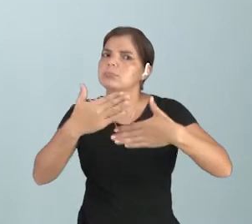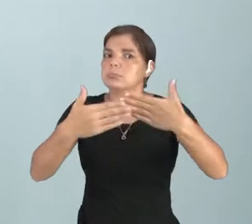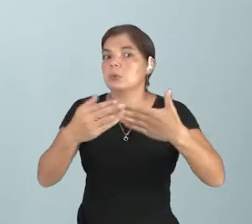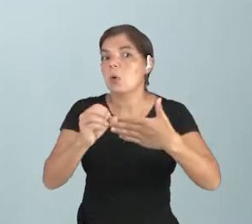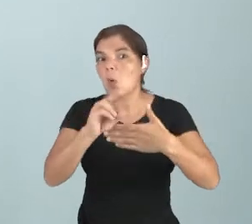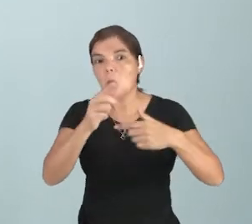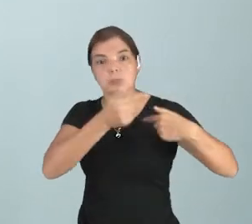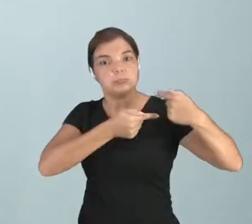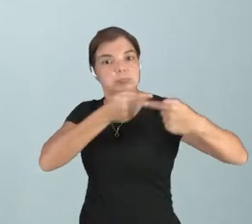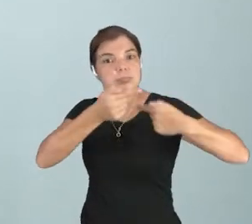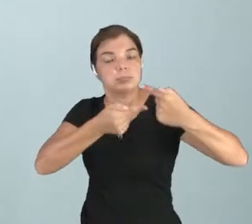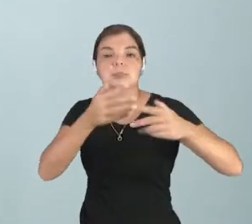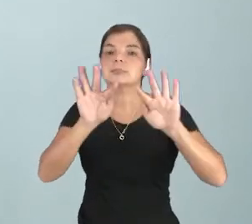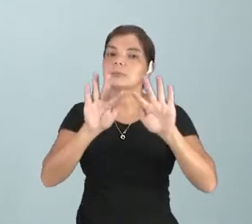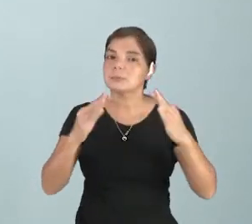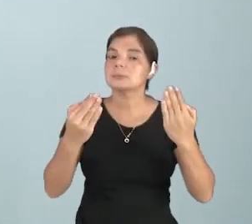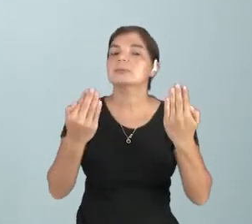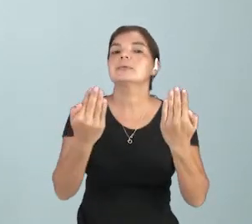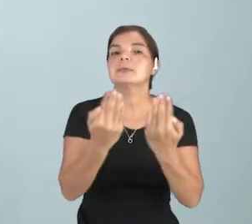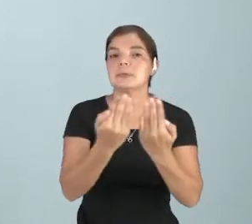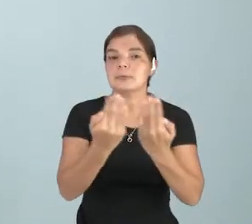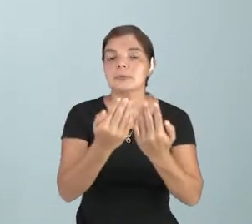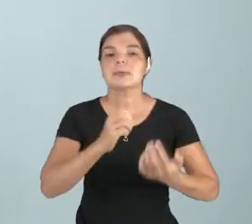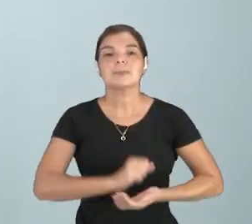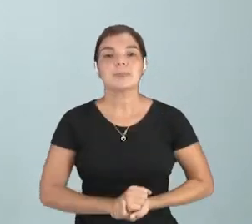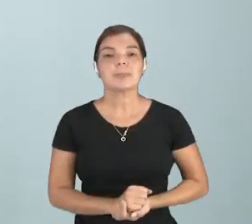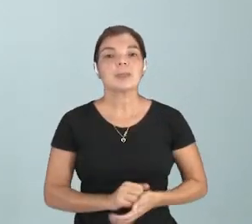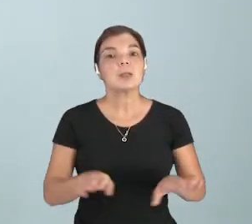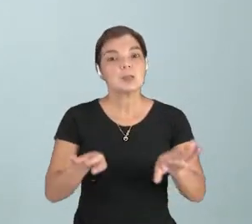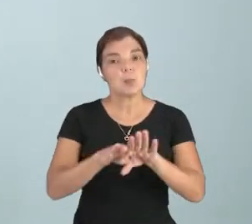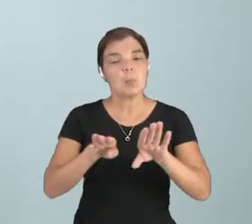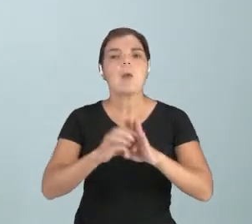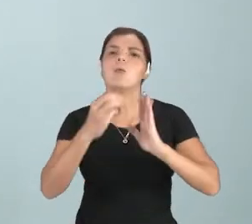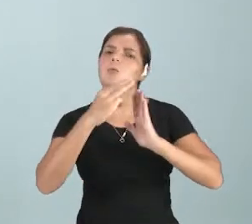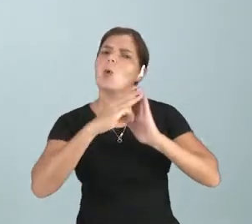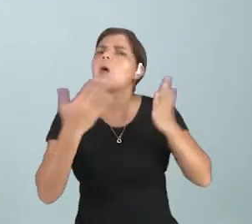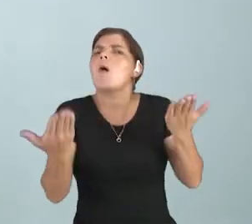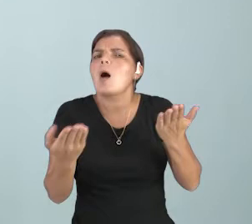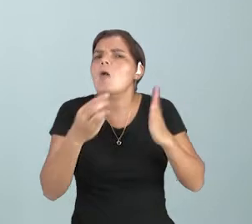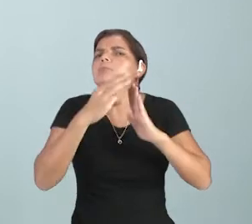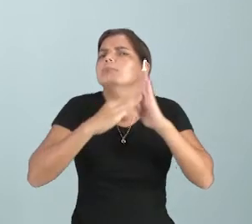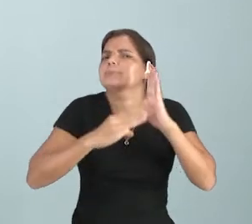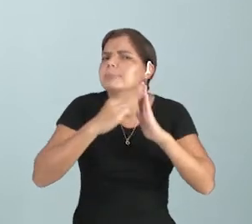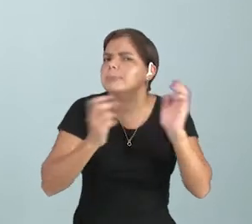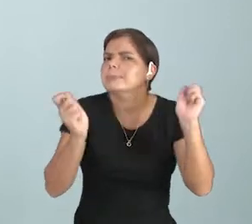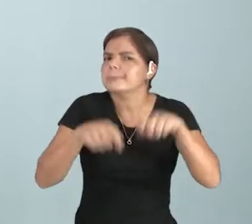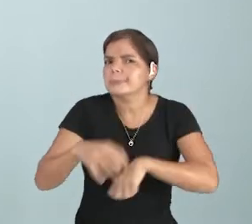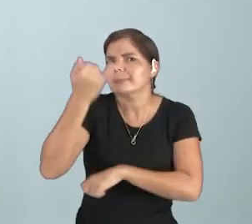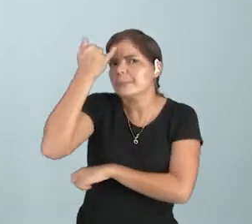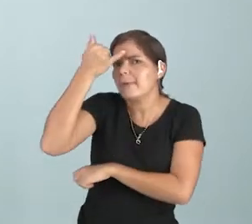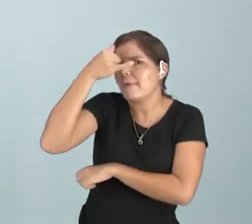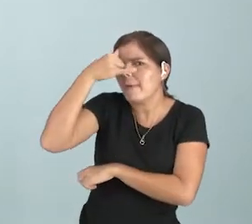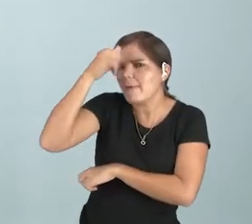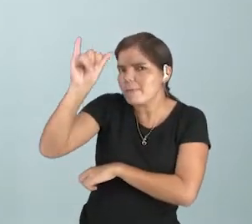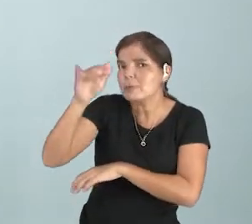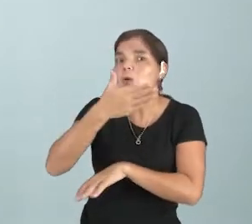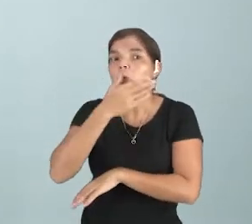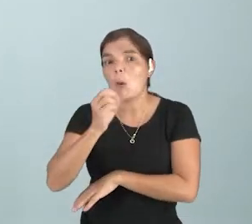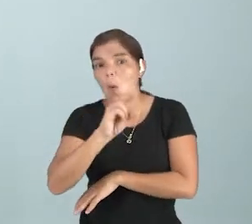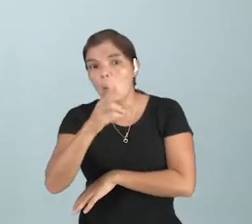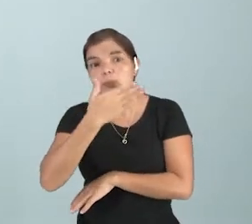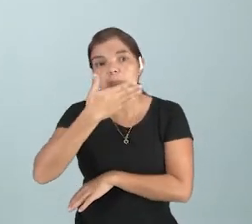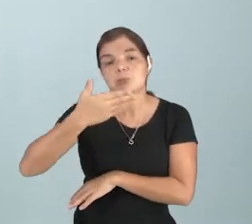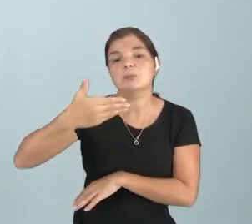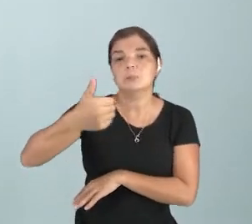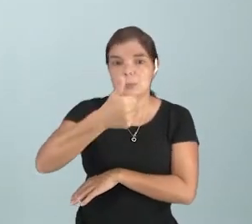ou hereditária na família, né, e métodos podem ser utilizados, né, para prevenir ou melhorar. Quando a gente